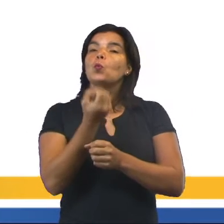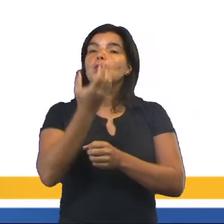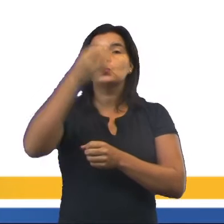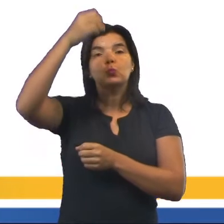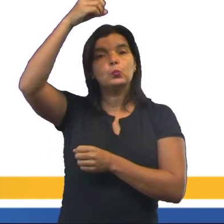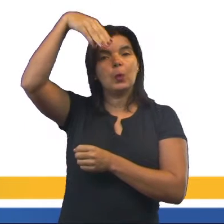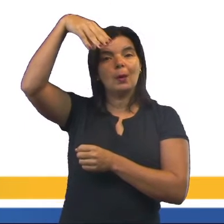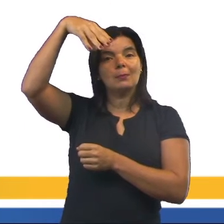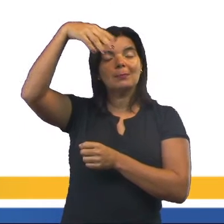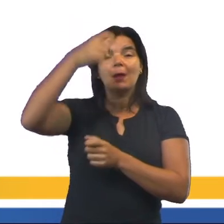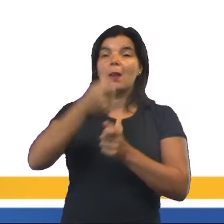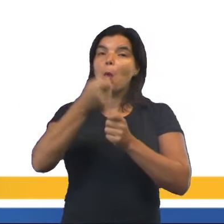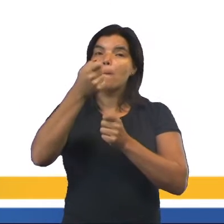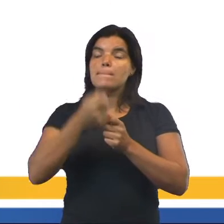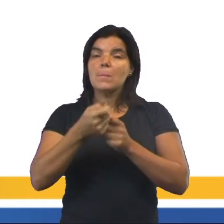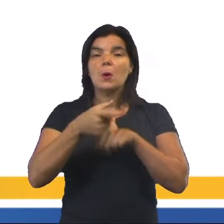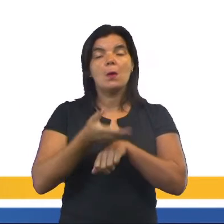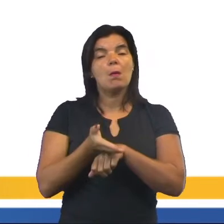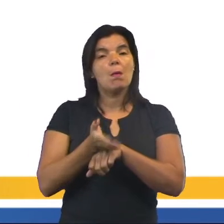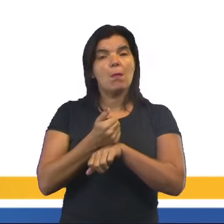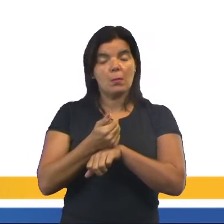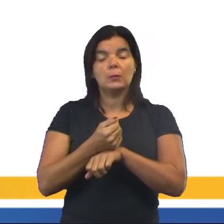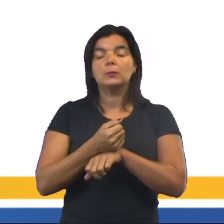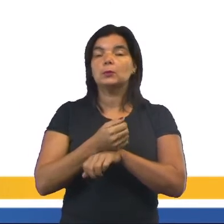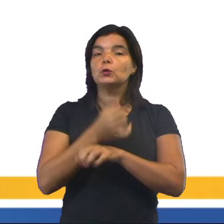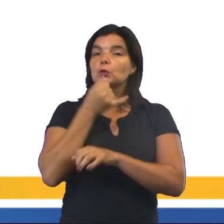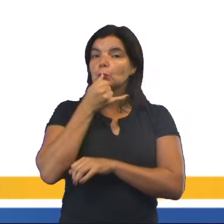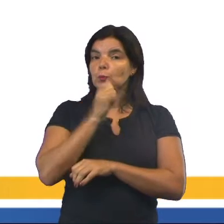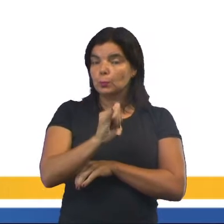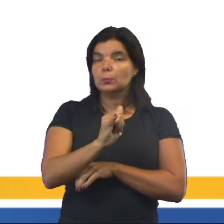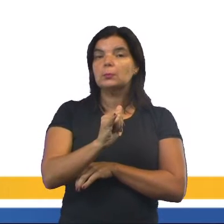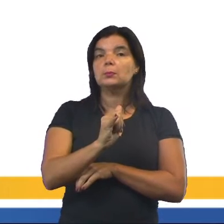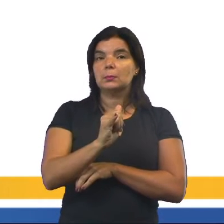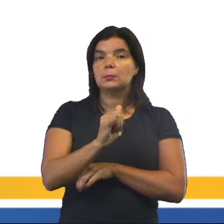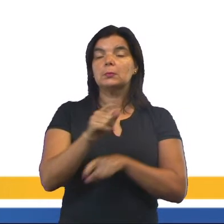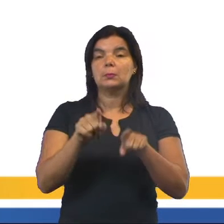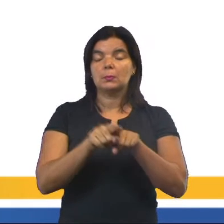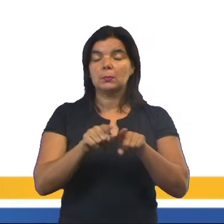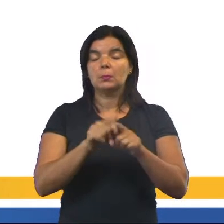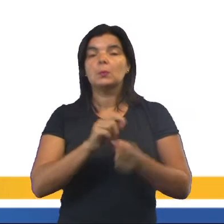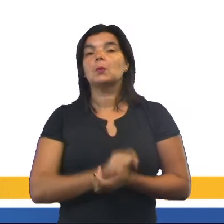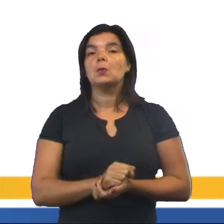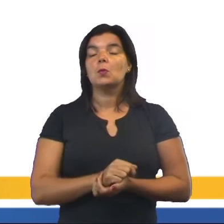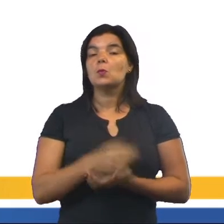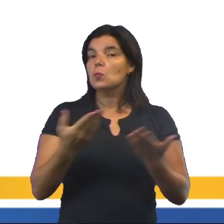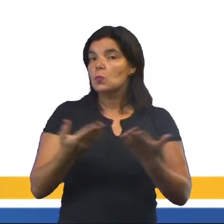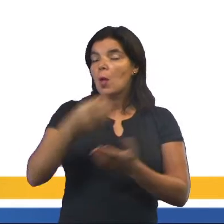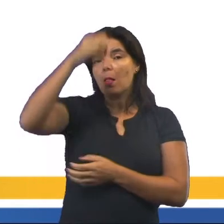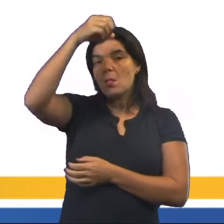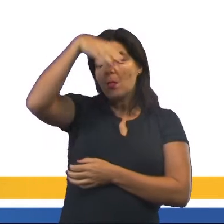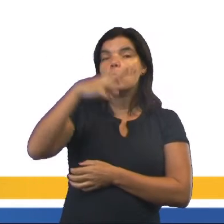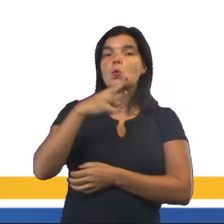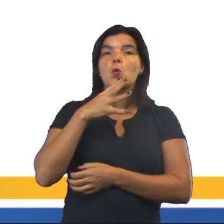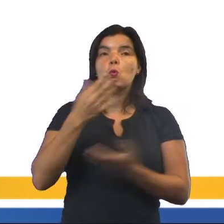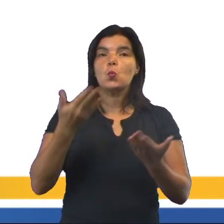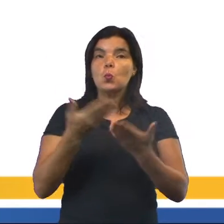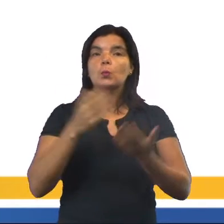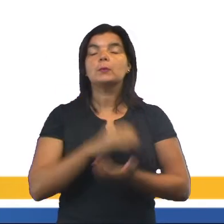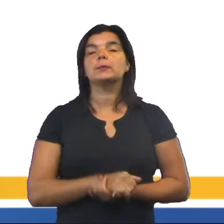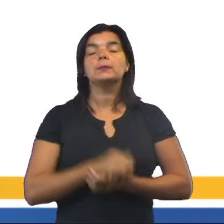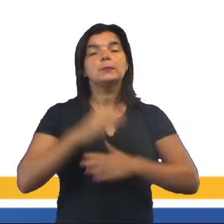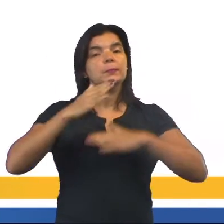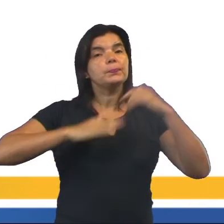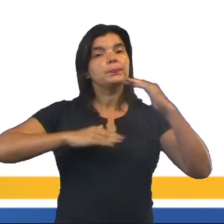fazia. Antes, né, da energia elétrica e das lâmpadas como nós a conhecemos hoje, existia